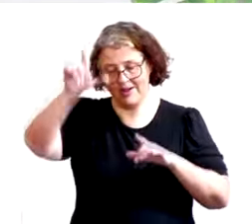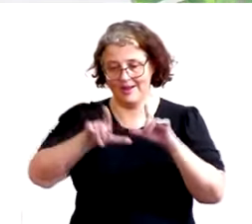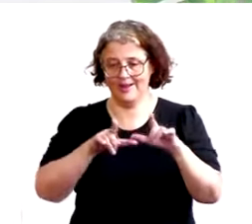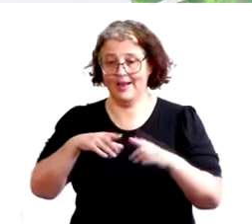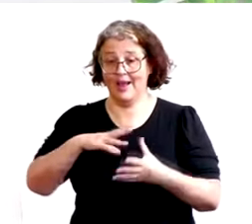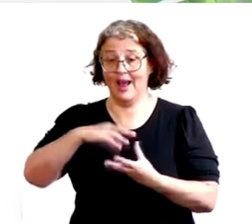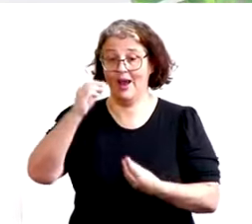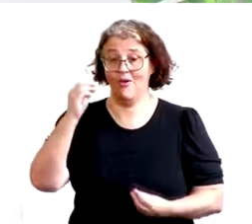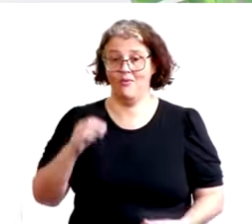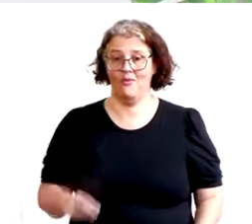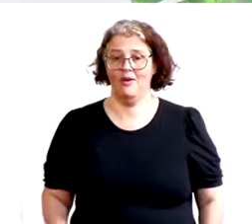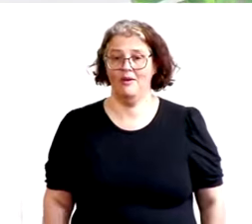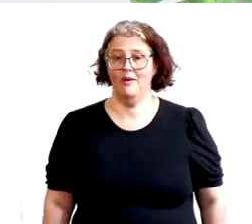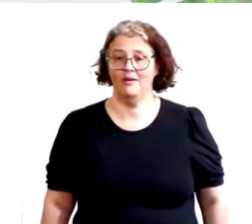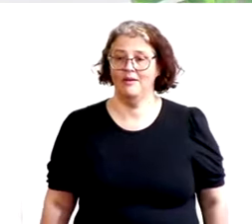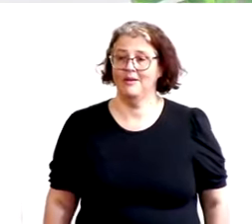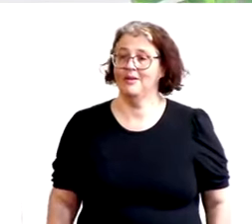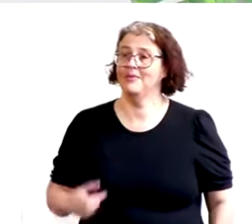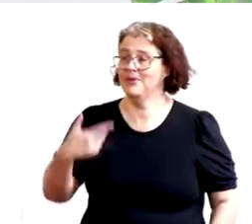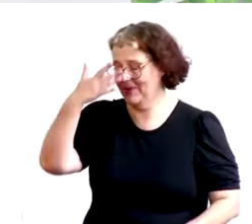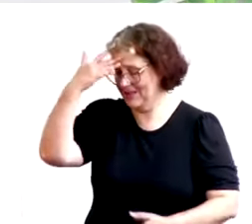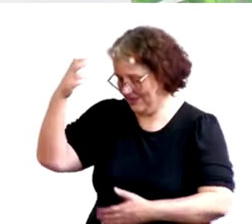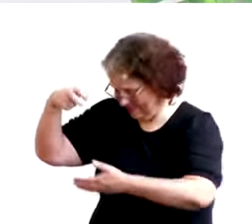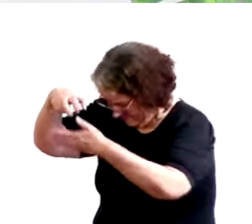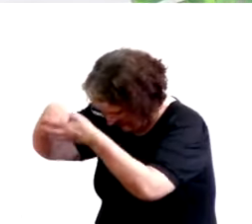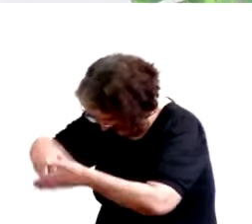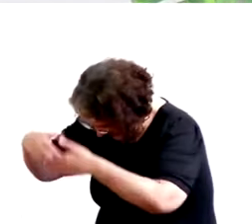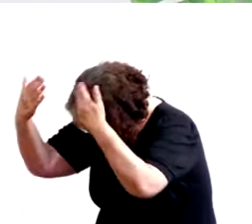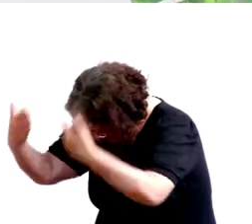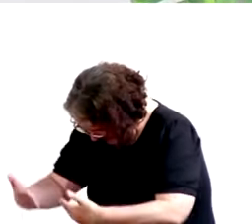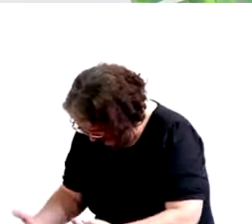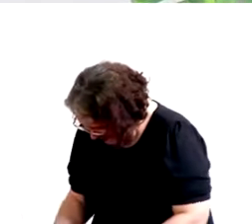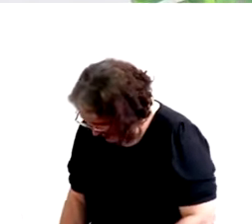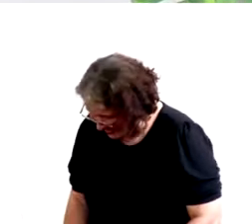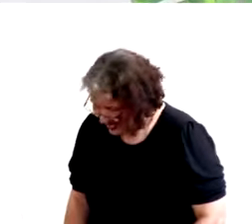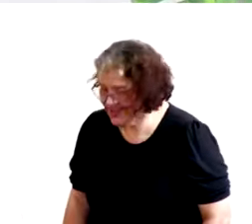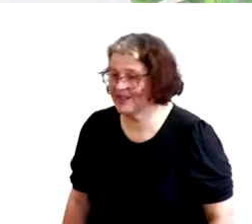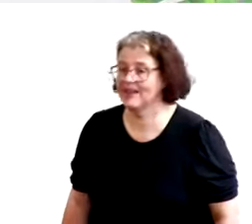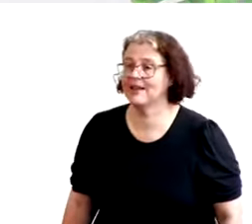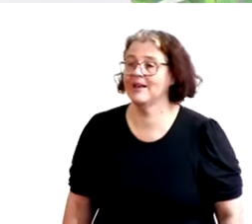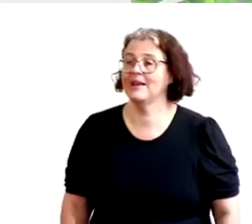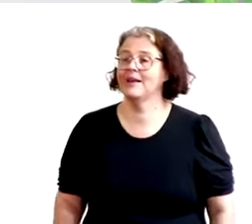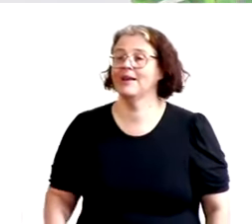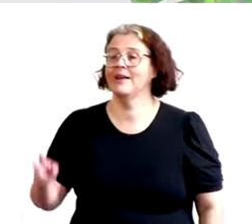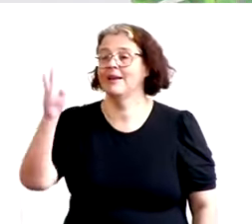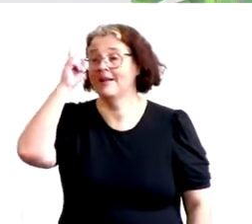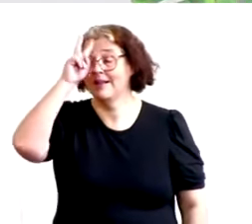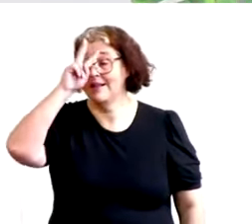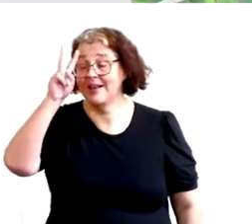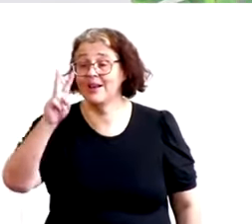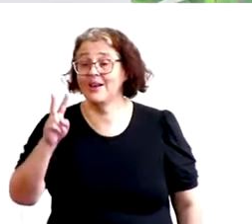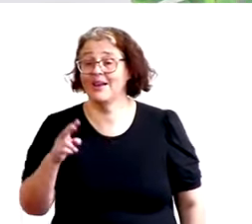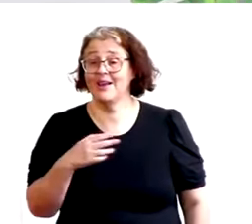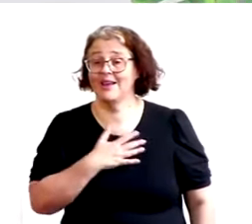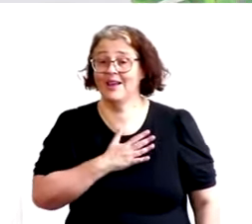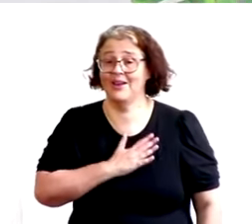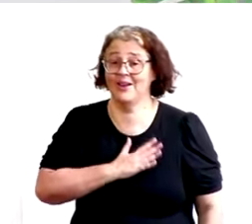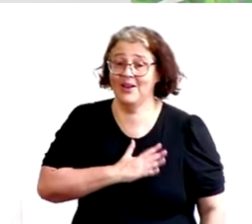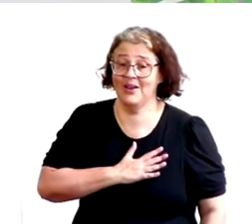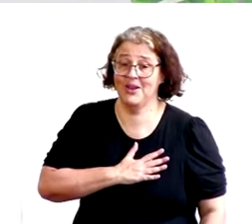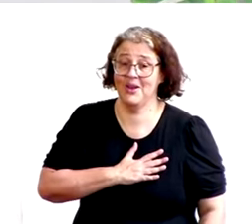está quedado dobrado diante de Deus Trazendo a sua memória quebrantando o seu coração e